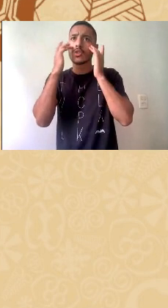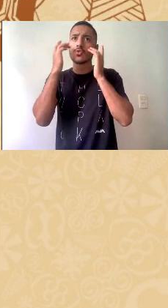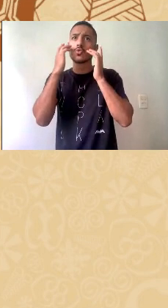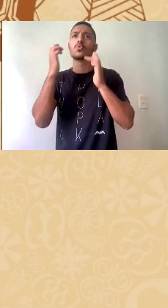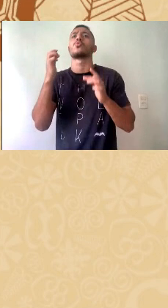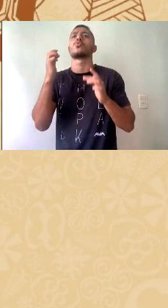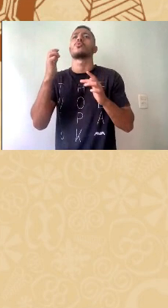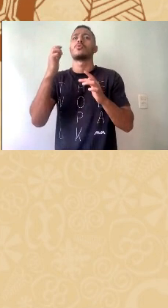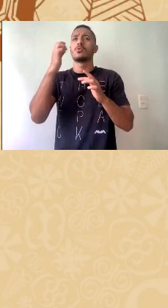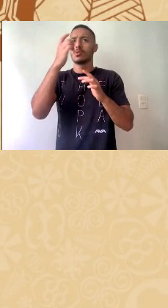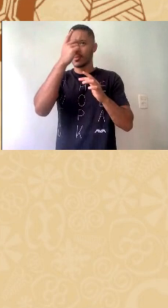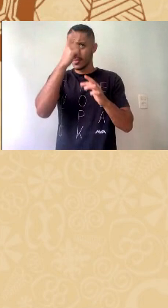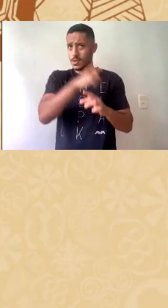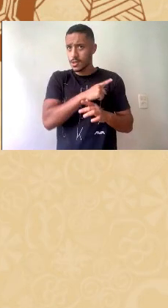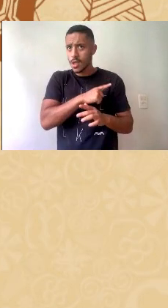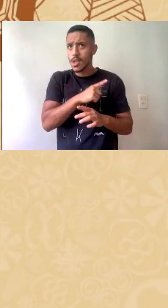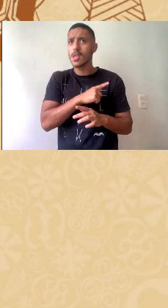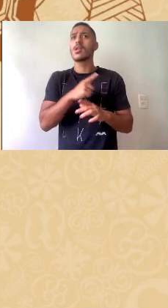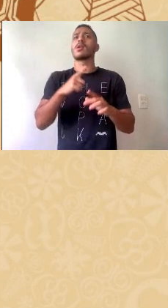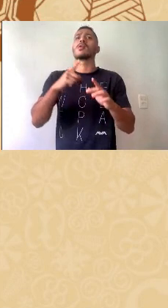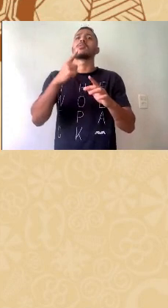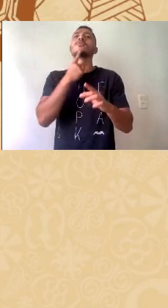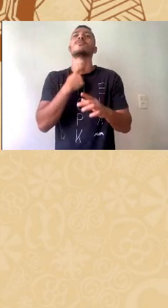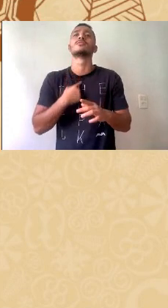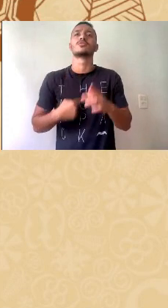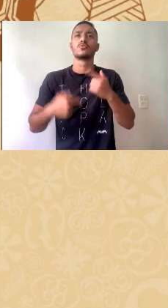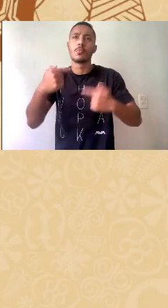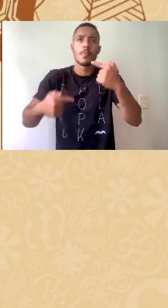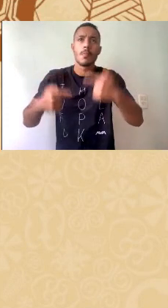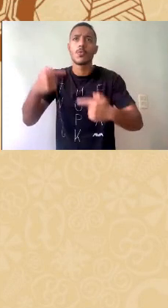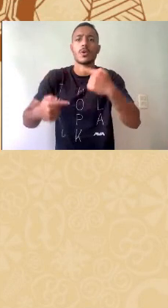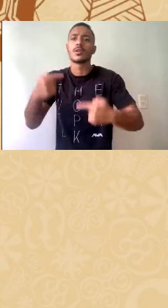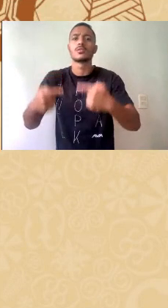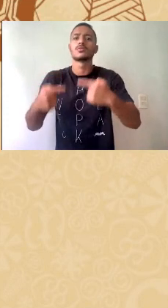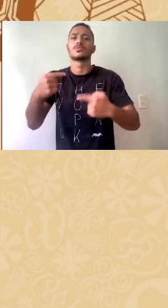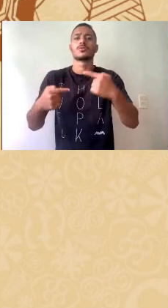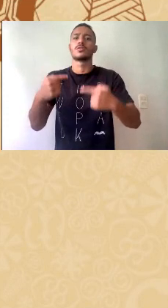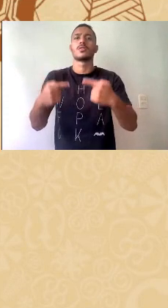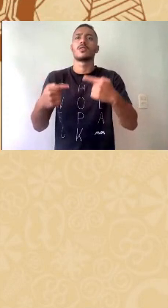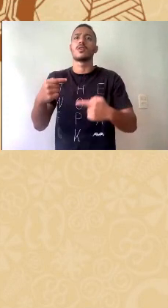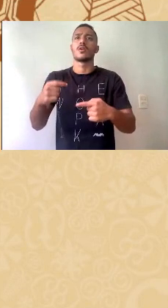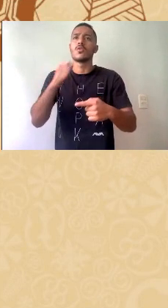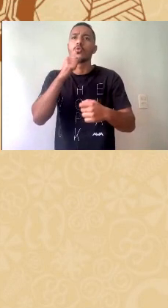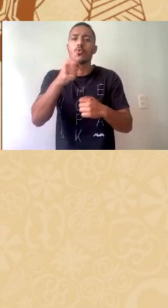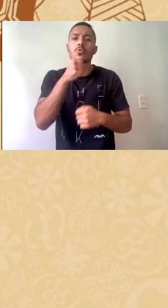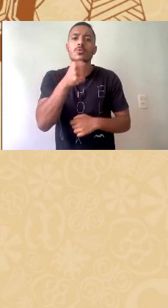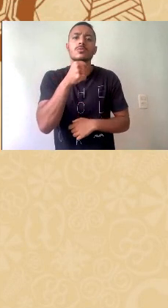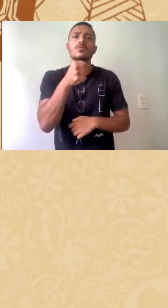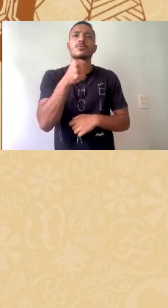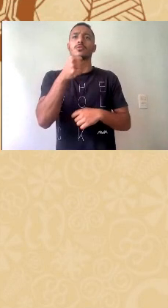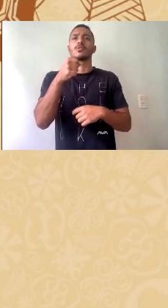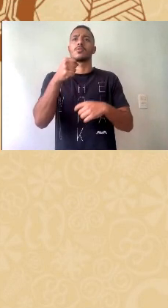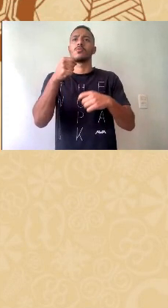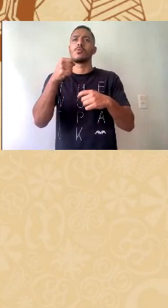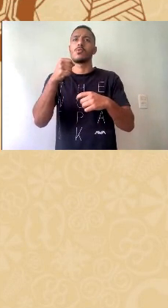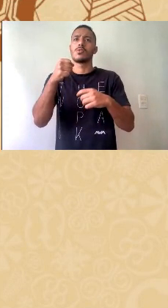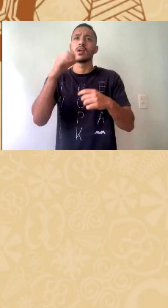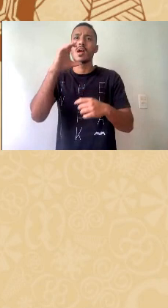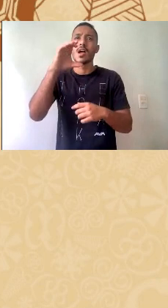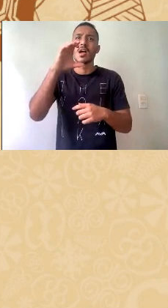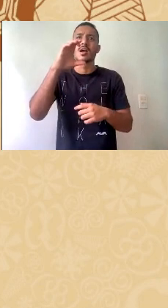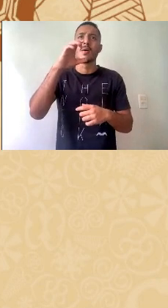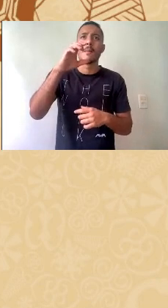função política, né? Então, publicou um jornal muito importante, que foi o Jornal Quilombo, fundou o Instituto Nacional do Negro e o Museu do